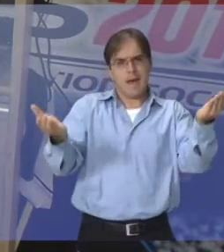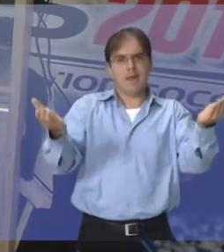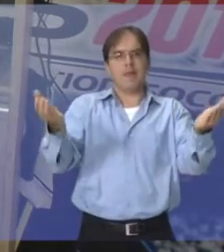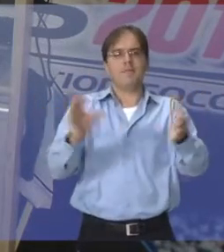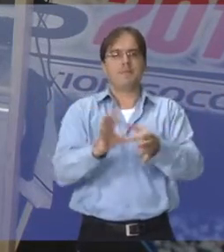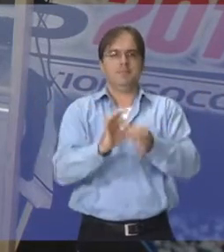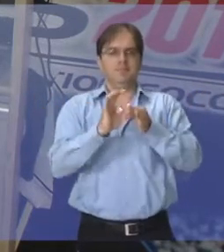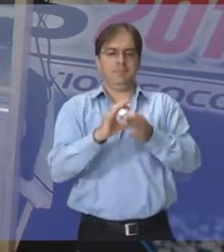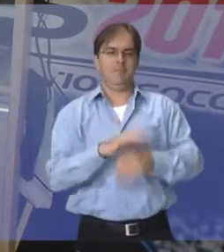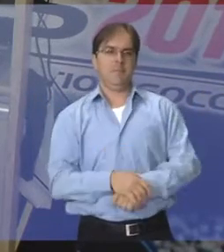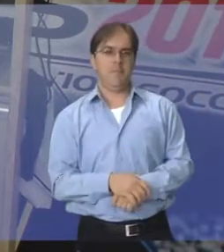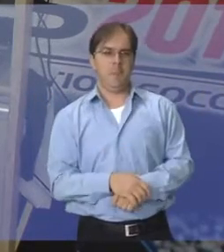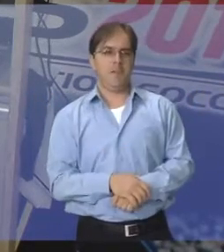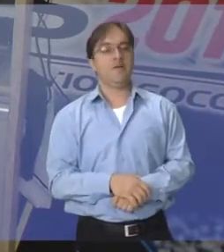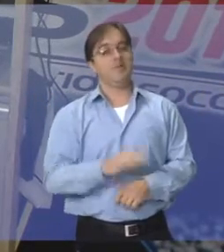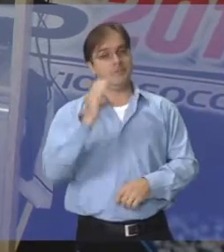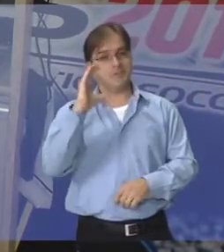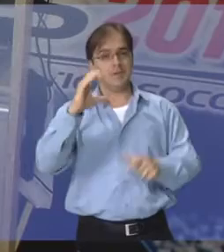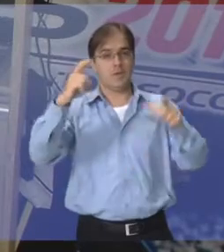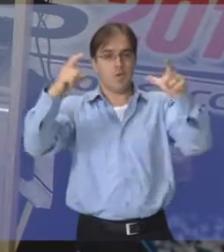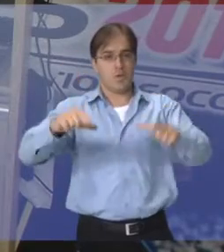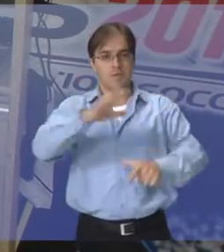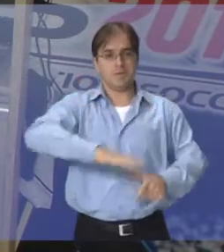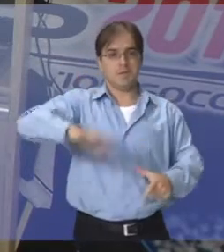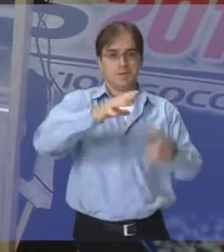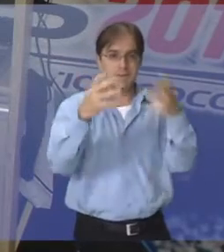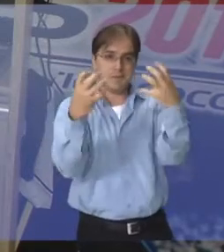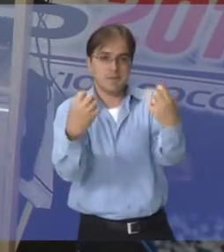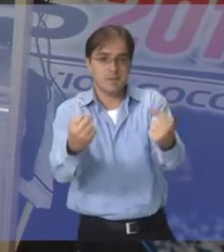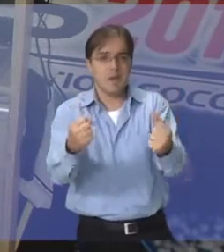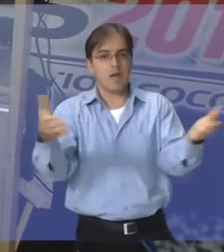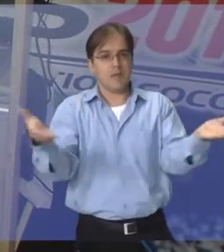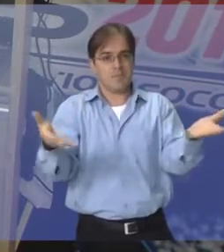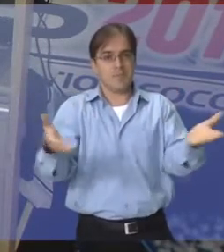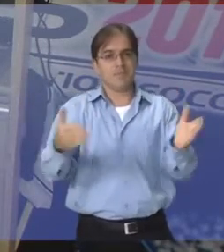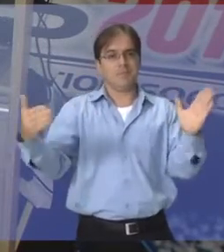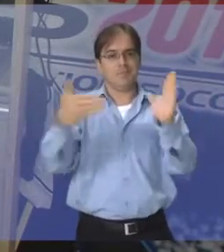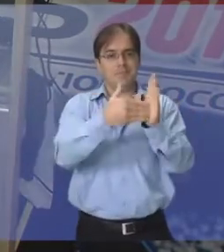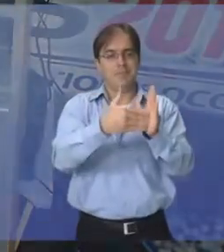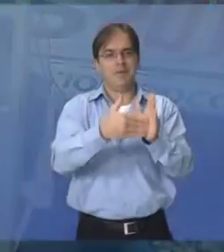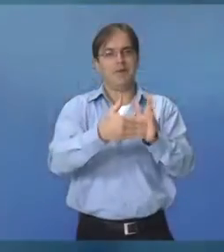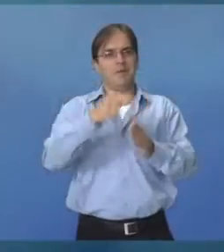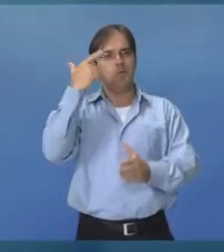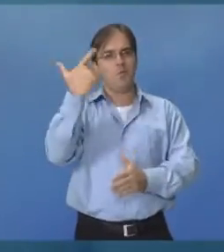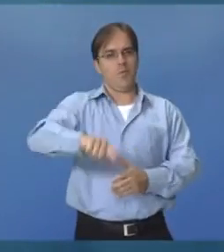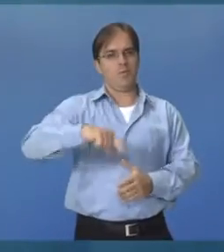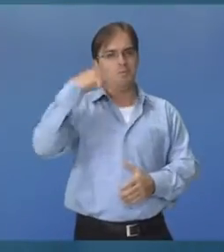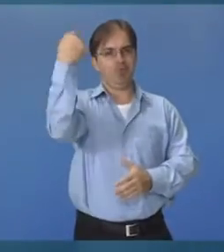pais. O Ciência no Semiárido de hoje fica por aqui. Até a próxima edição!